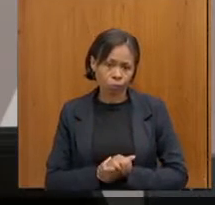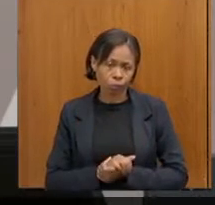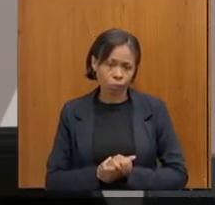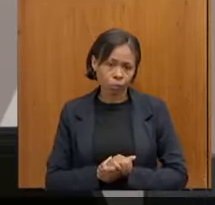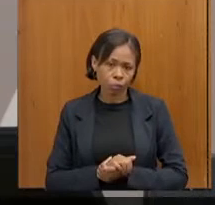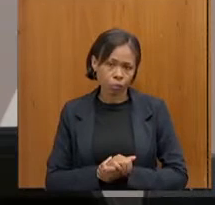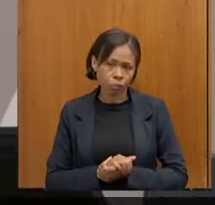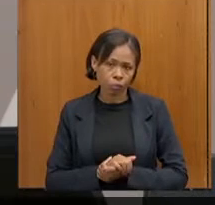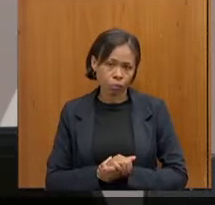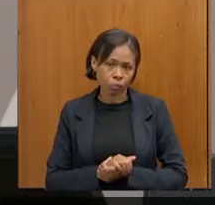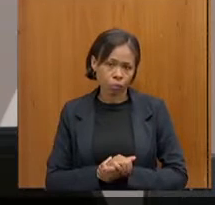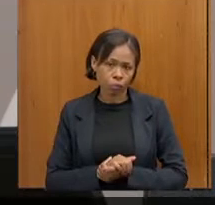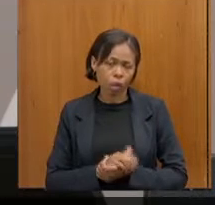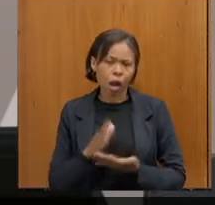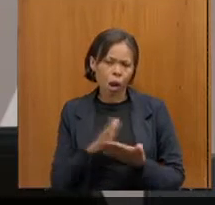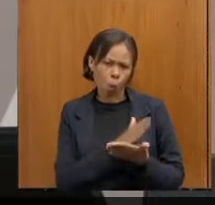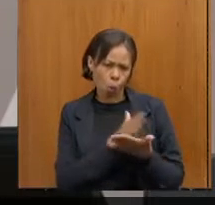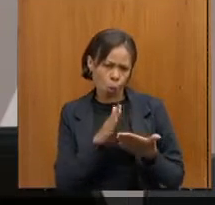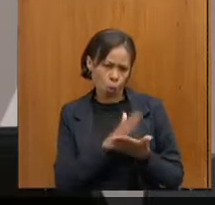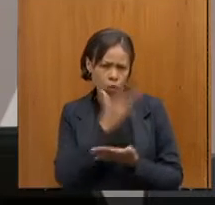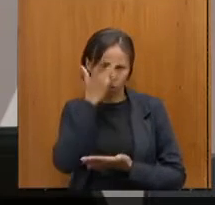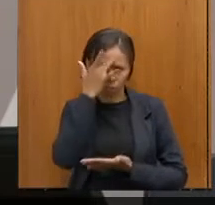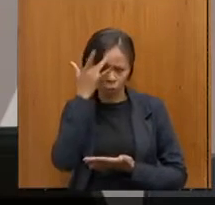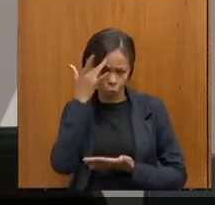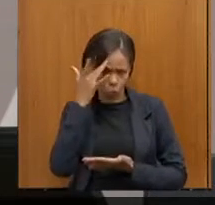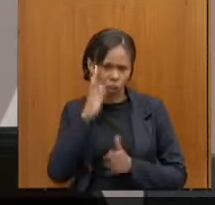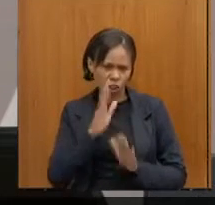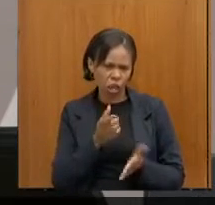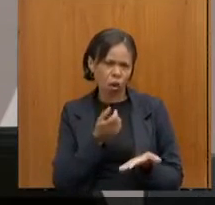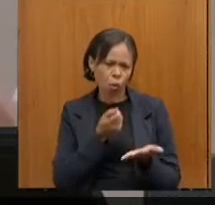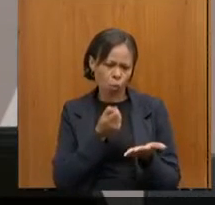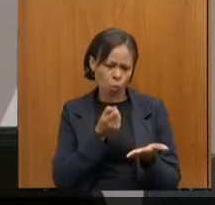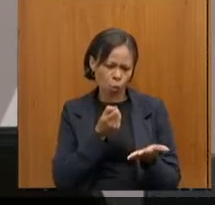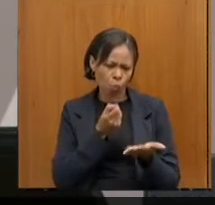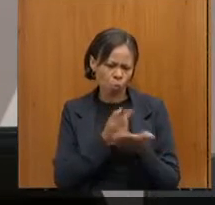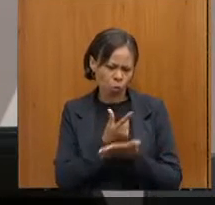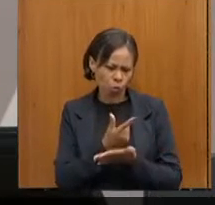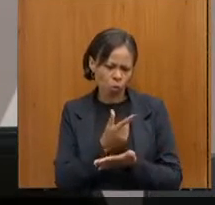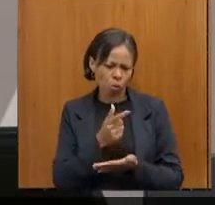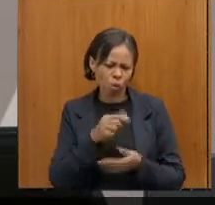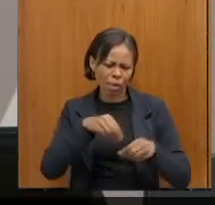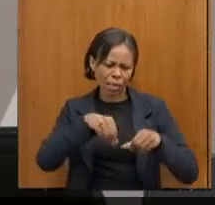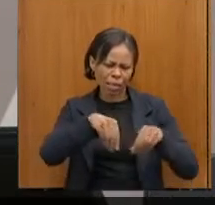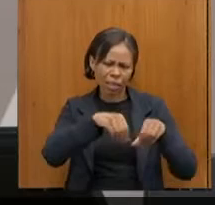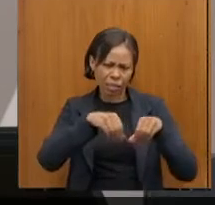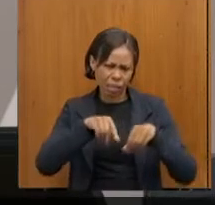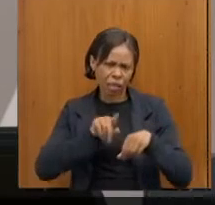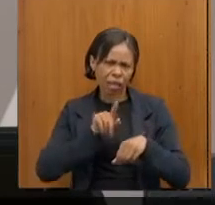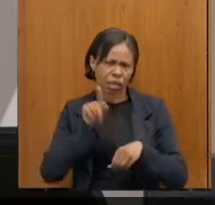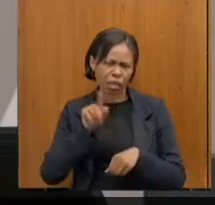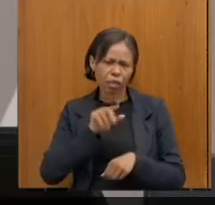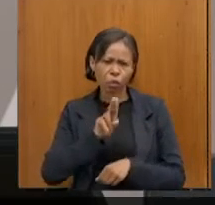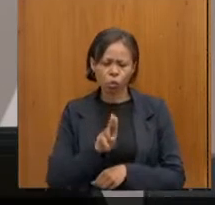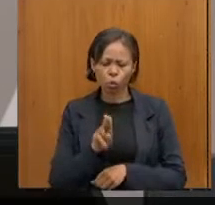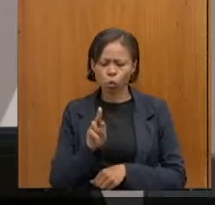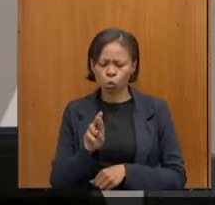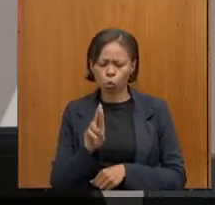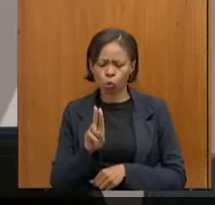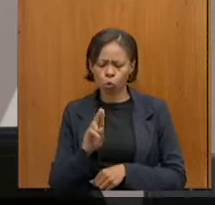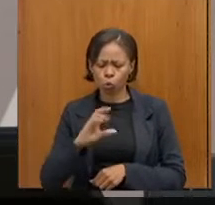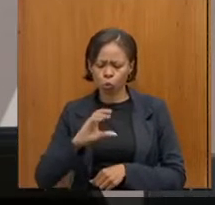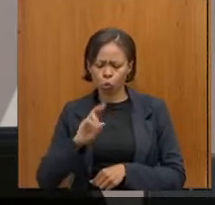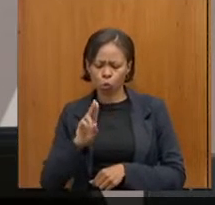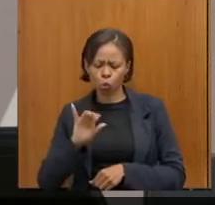e já com terras compradas do município de Urucuia gostaríamos de ver se teria alguma possibilidade da subestação do município de